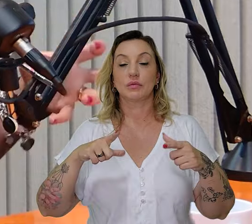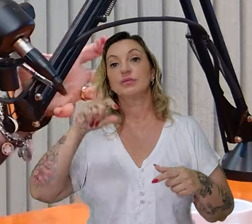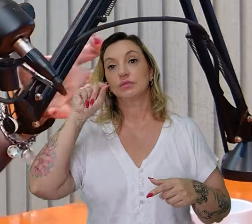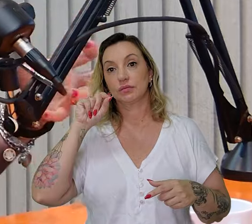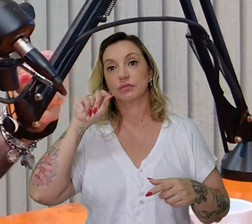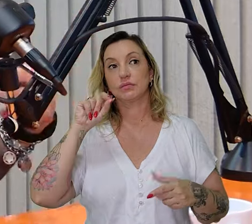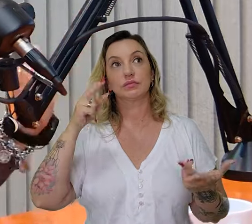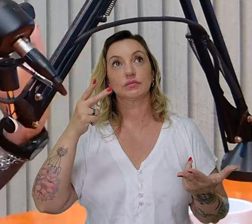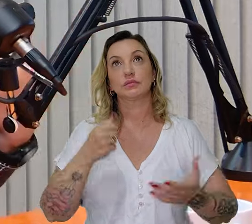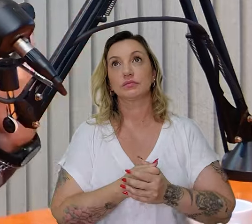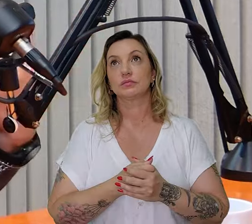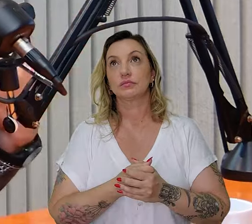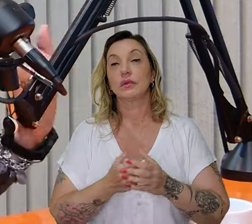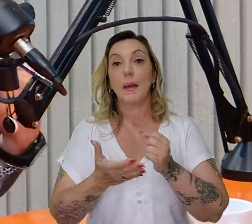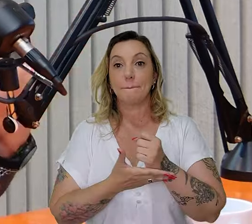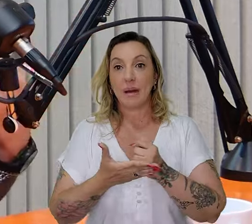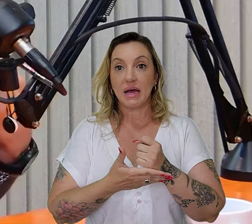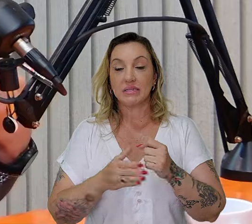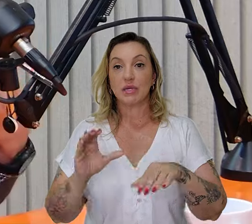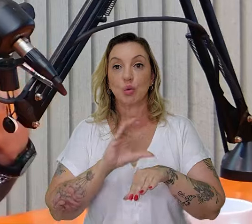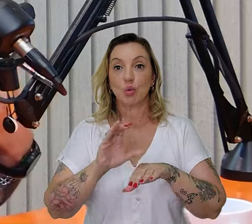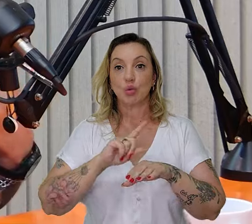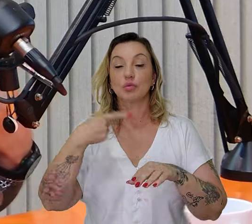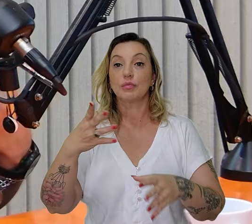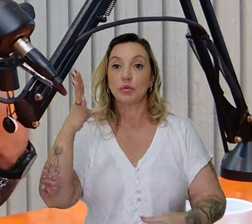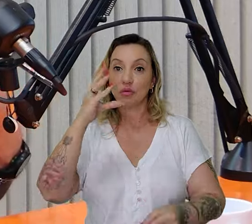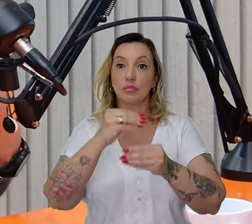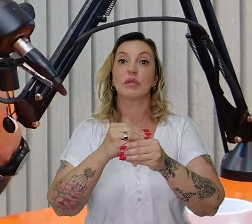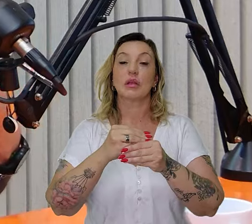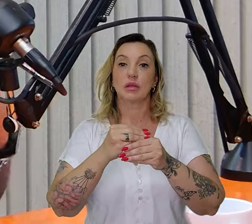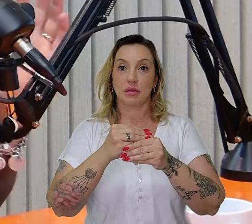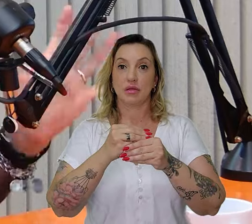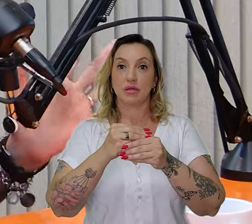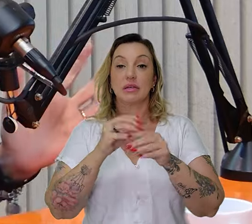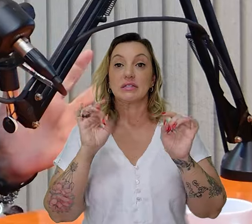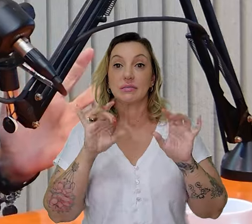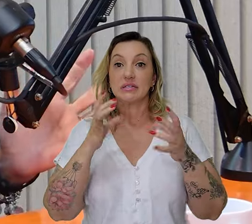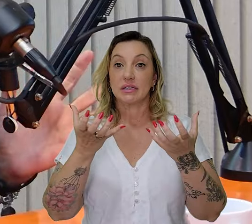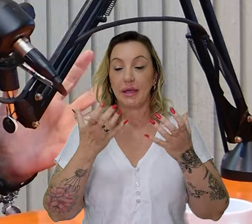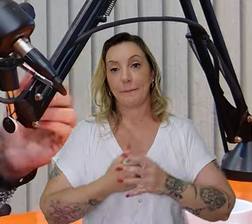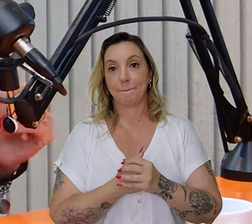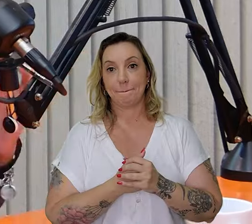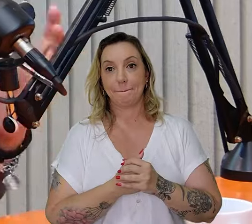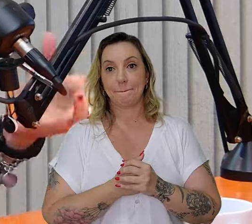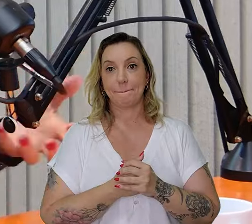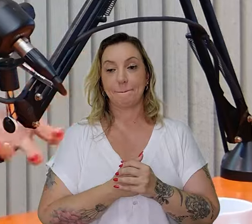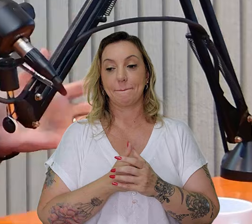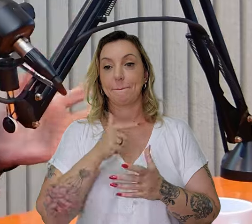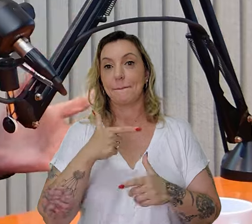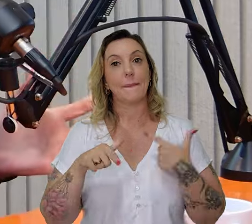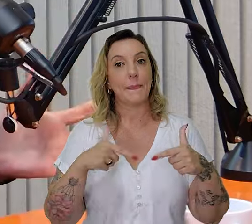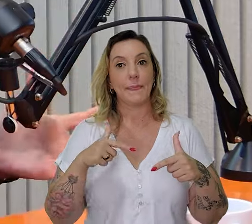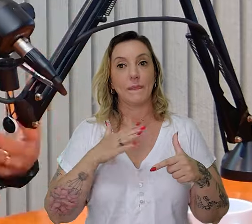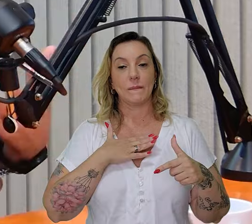base do seu curso e depois você complementa com a especificidade que você quer a gente não trabalha assim na fse aí tem muita coisa